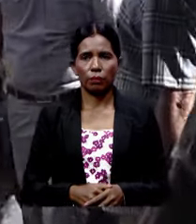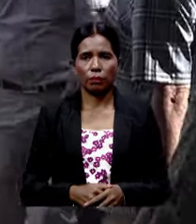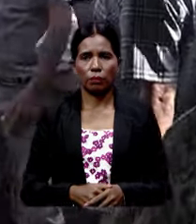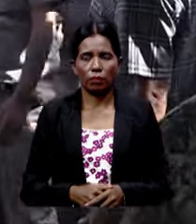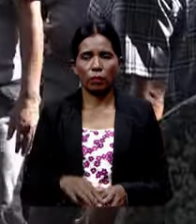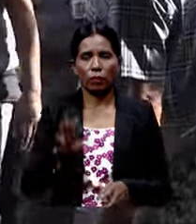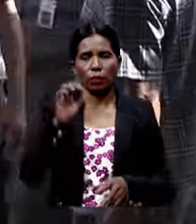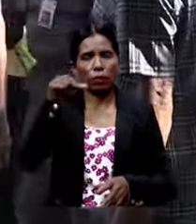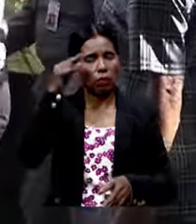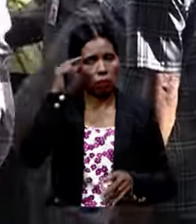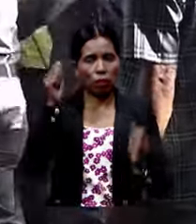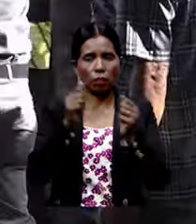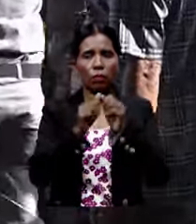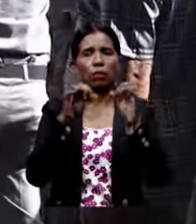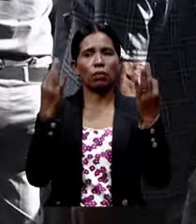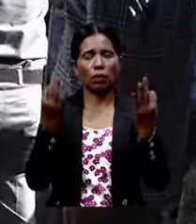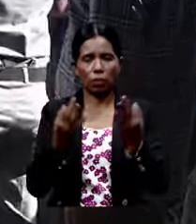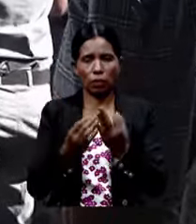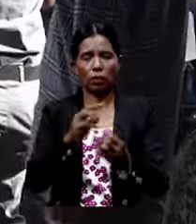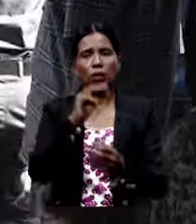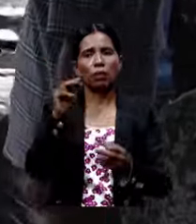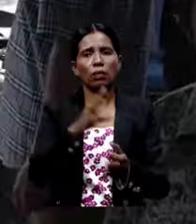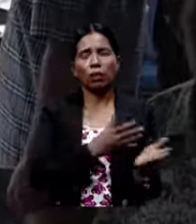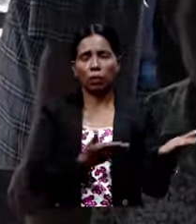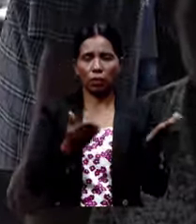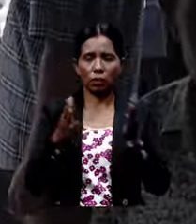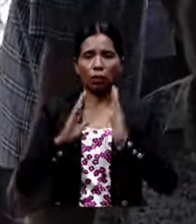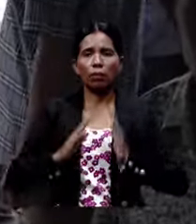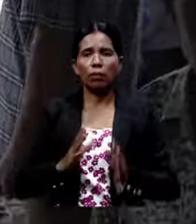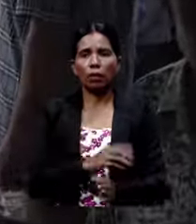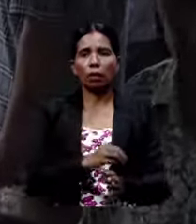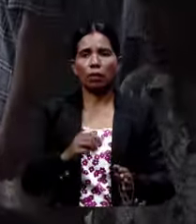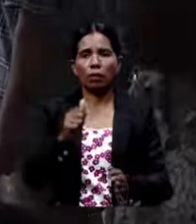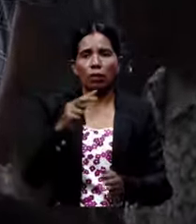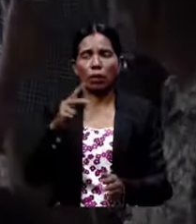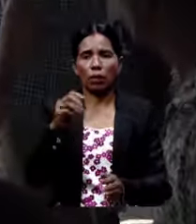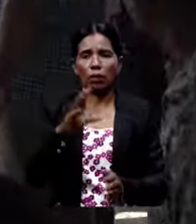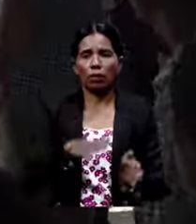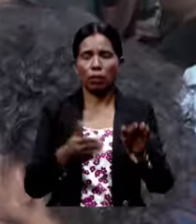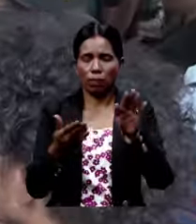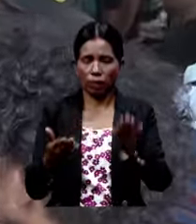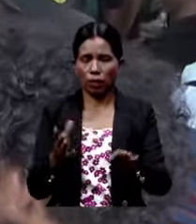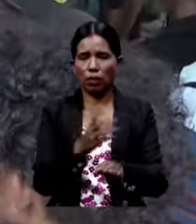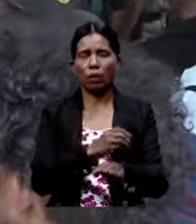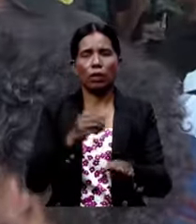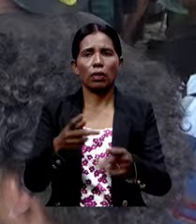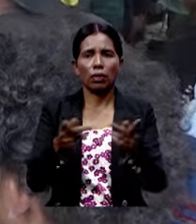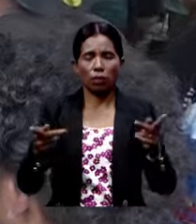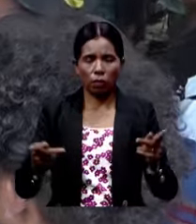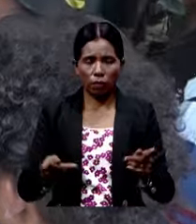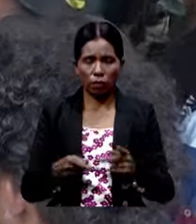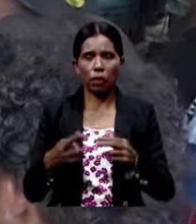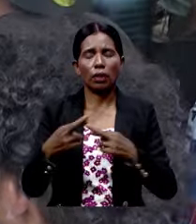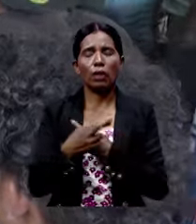Nono governo hamuto ko familia segunda ne haloto na Matebian Amandio de sa Benevides ni isin mate ia fatin descansa